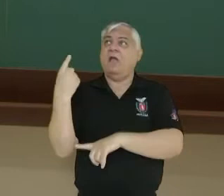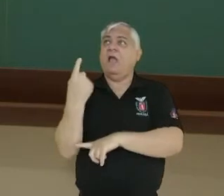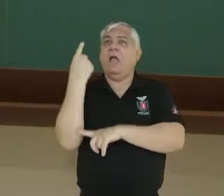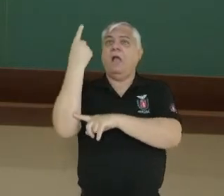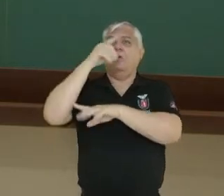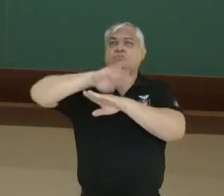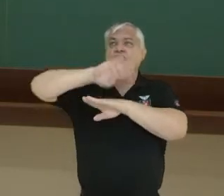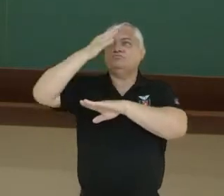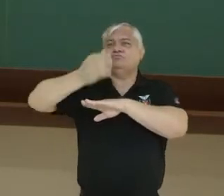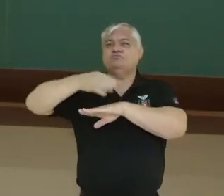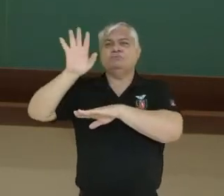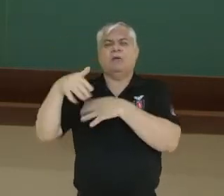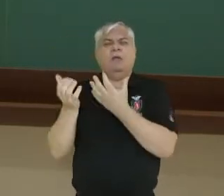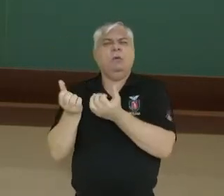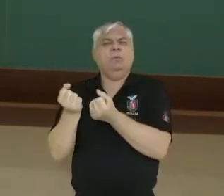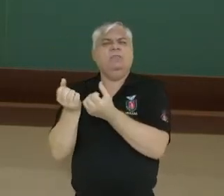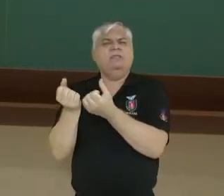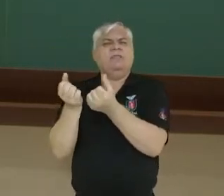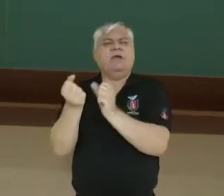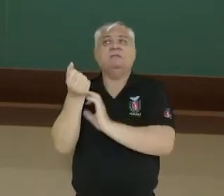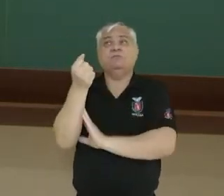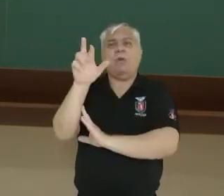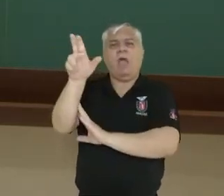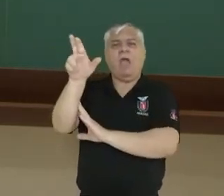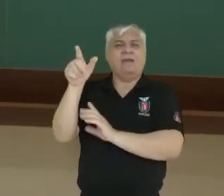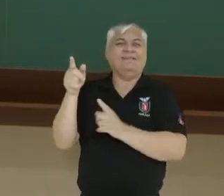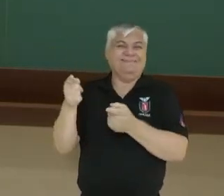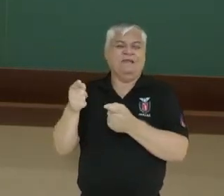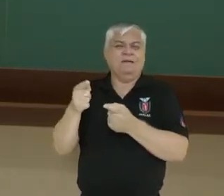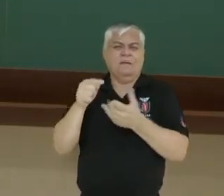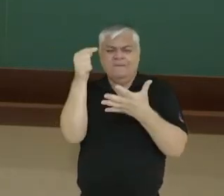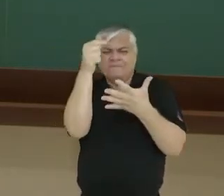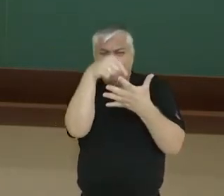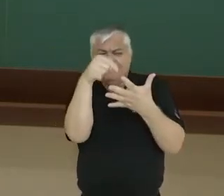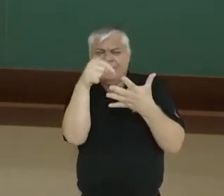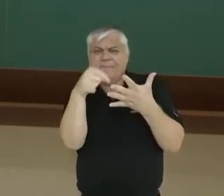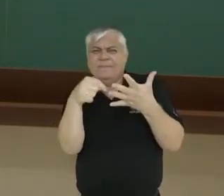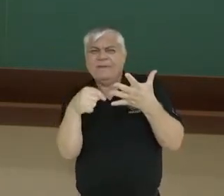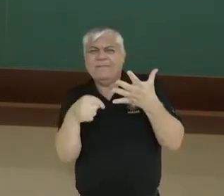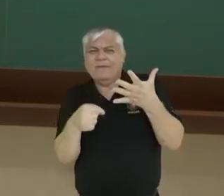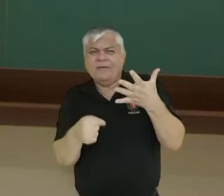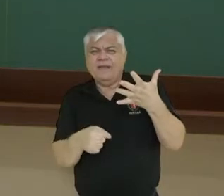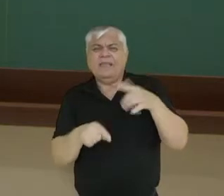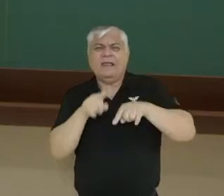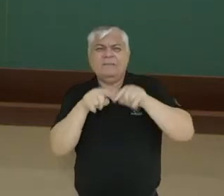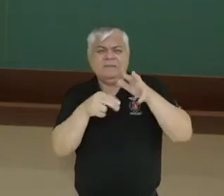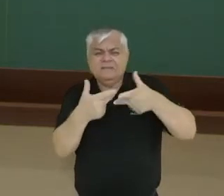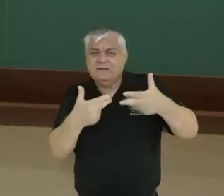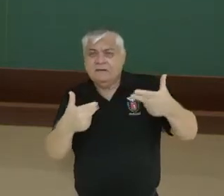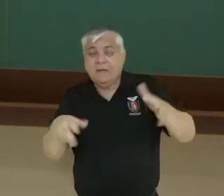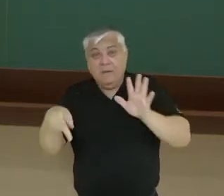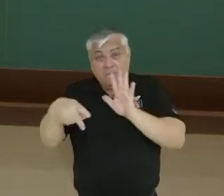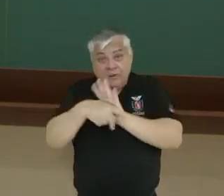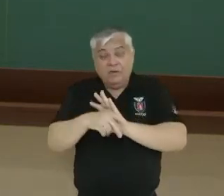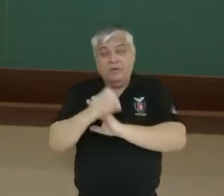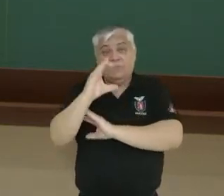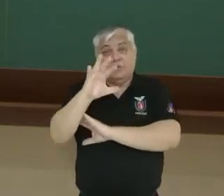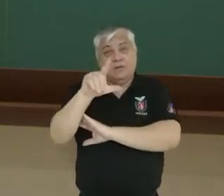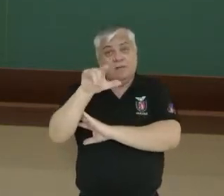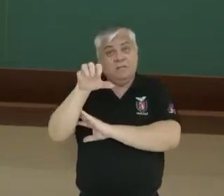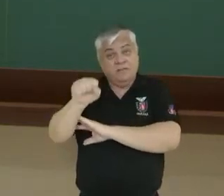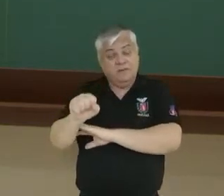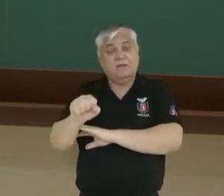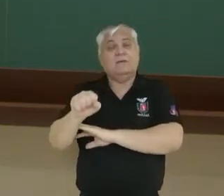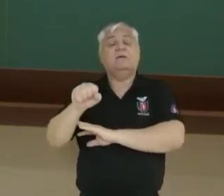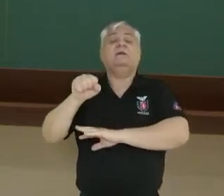de umidade do ar, aqueles elementos e fatores do clima. Então,